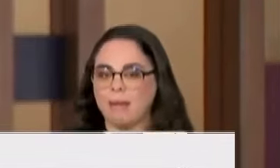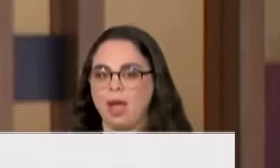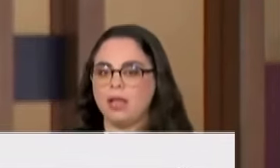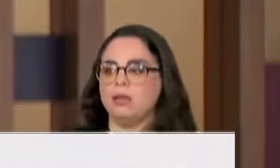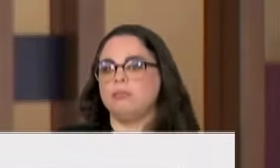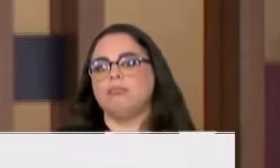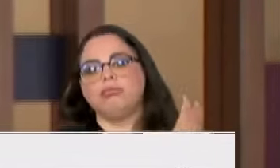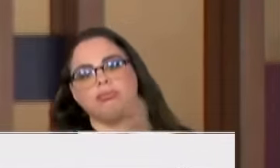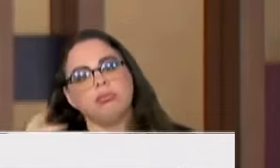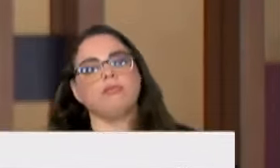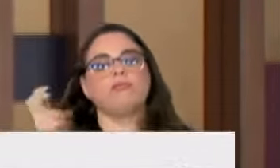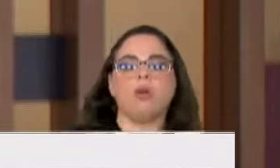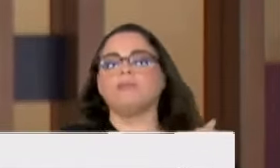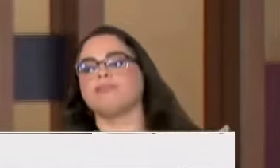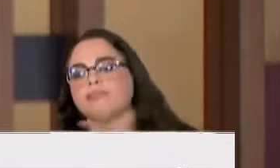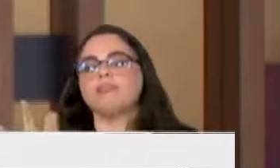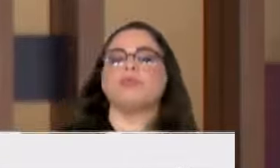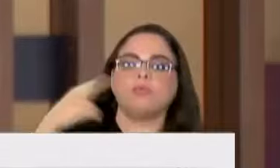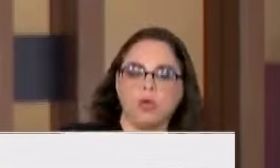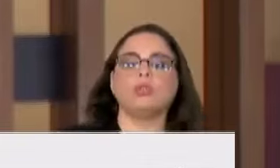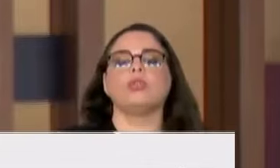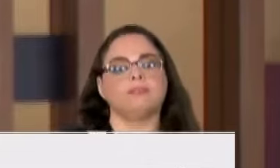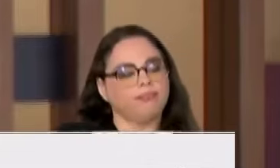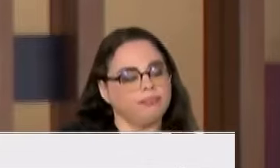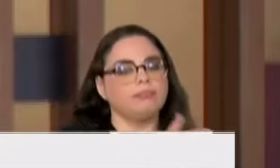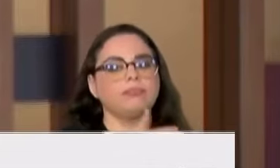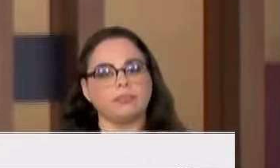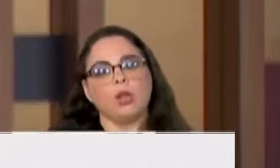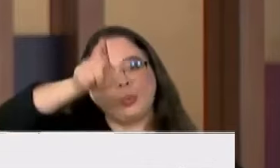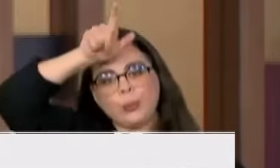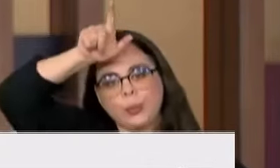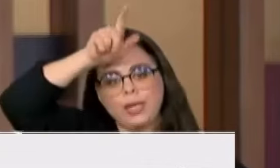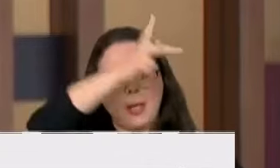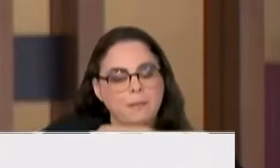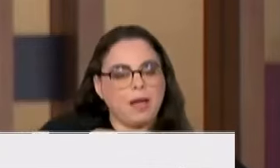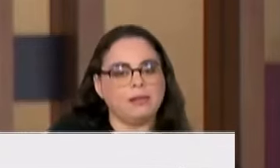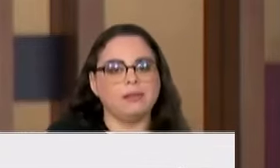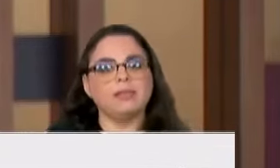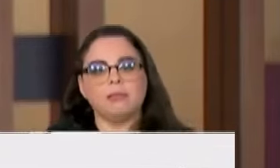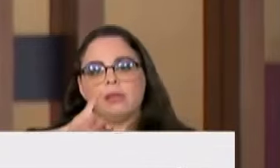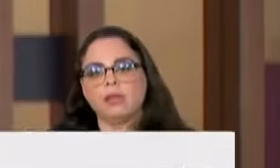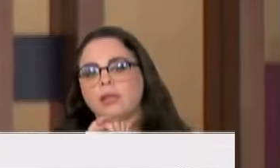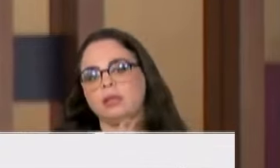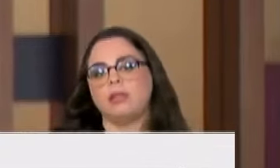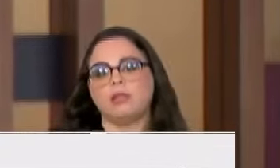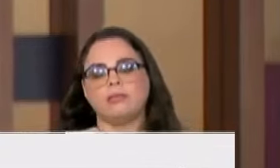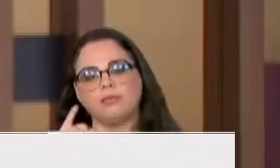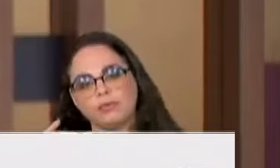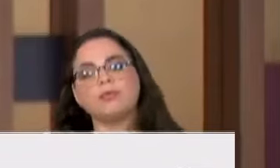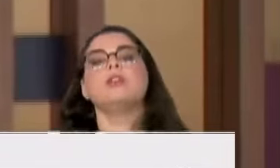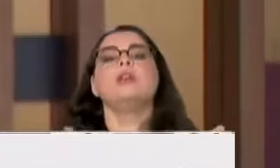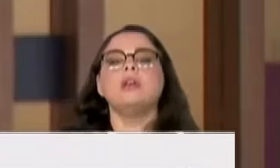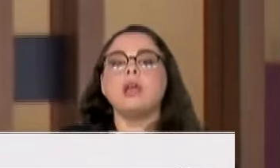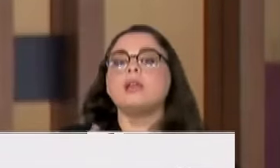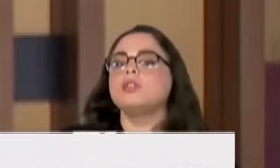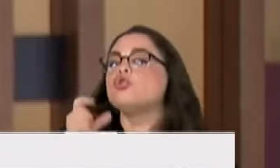Tel Aviv, né? Fomos um país além mar, depois da Turquia, e agora nós temos notícia, confirmação de Só